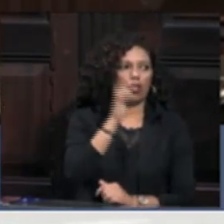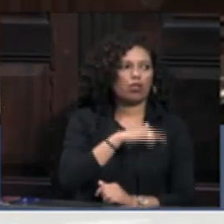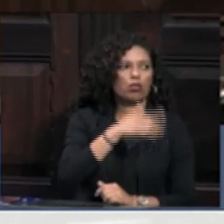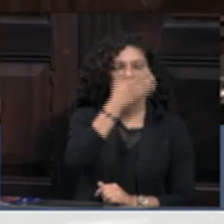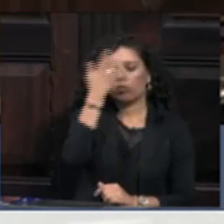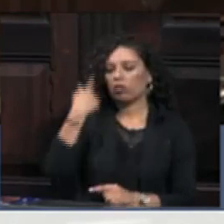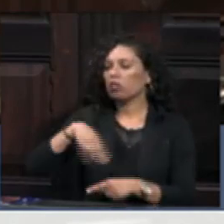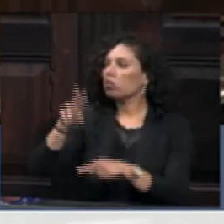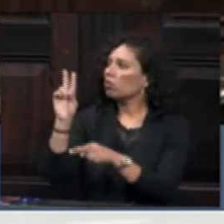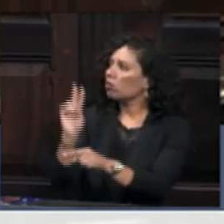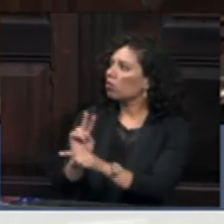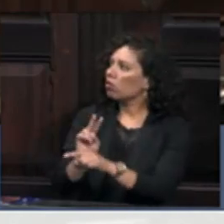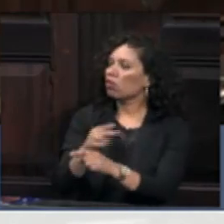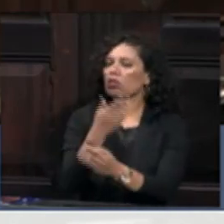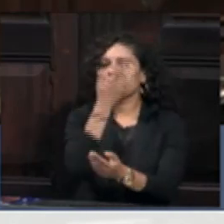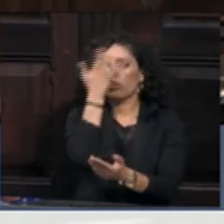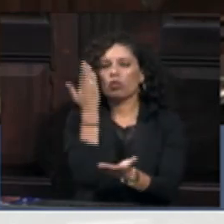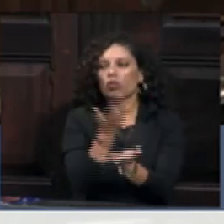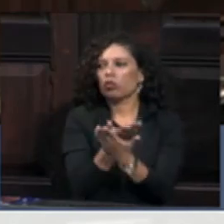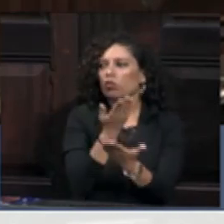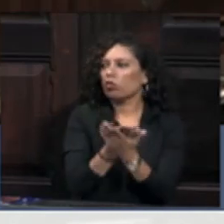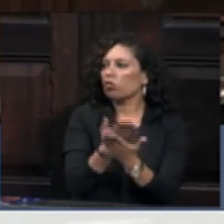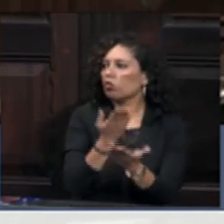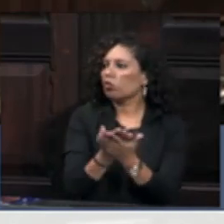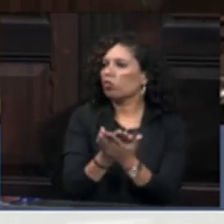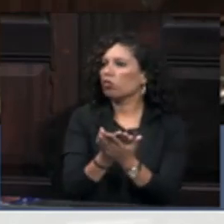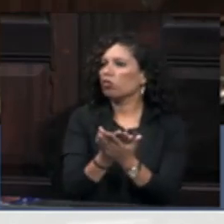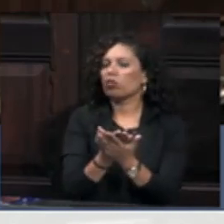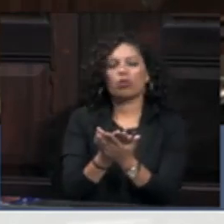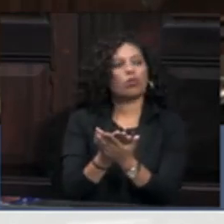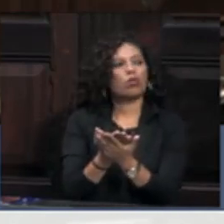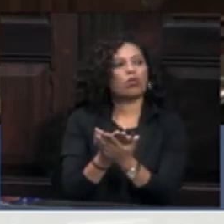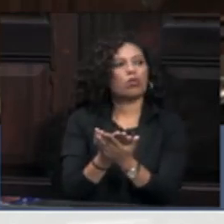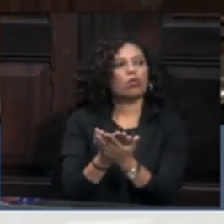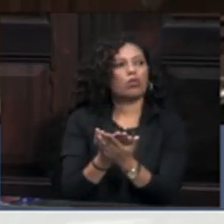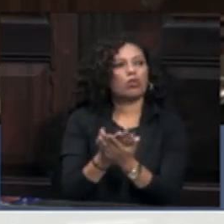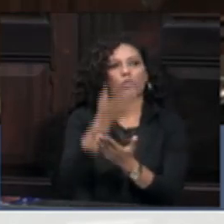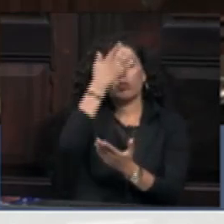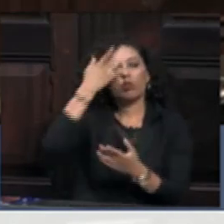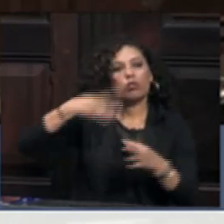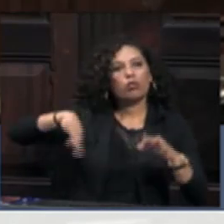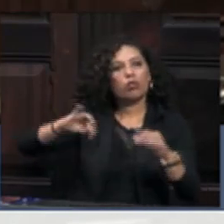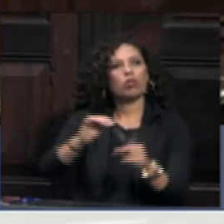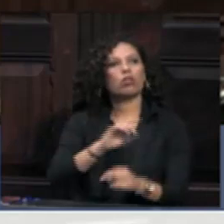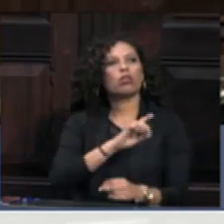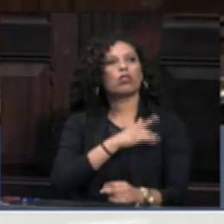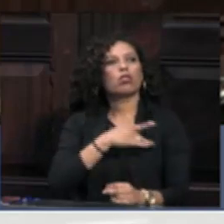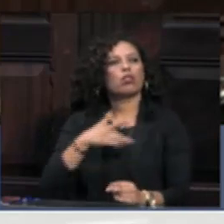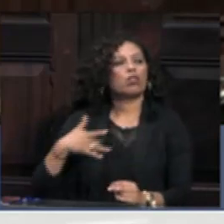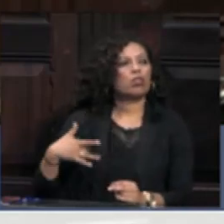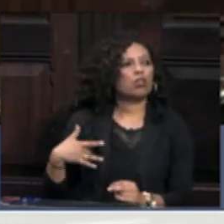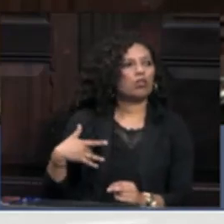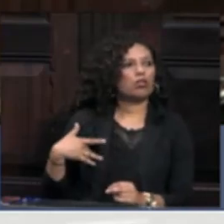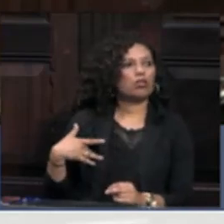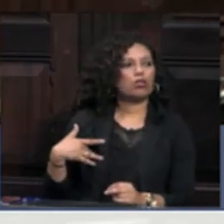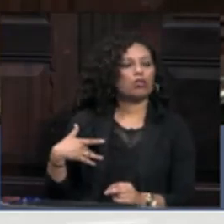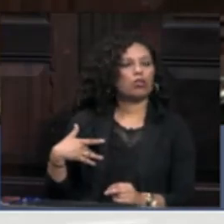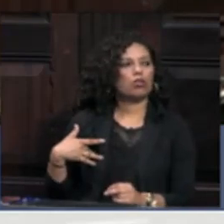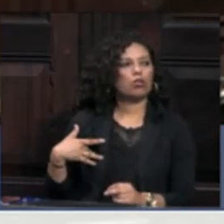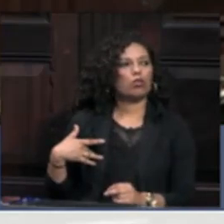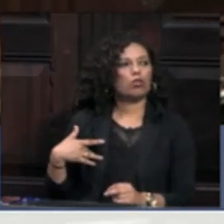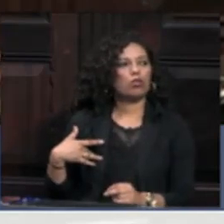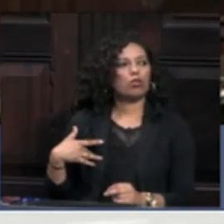representantes dos estudantes, da UE, pessoal da saúde, nós